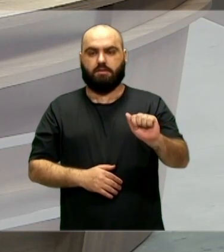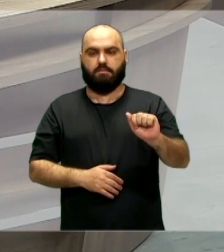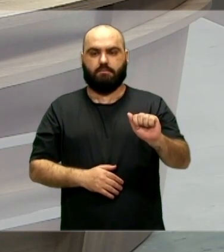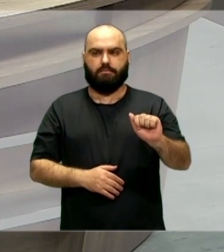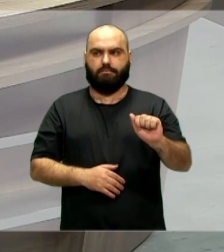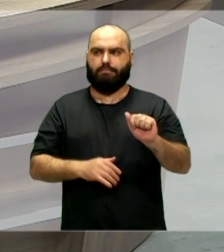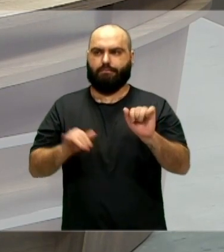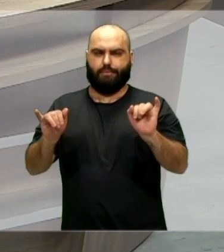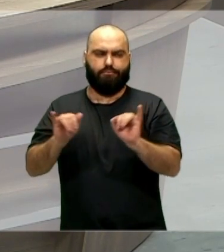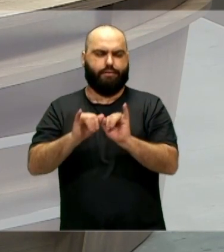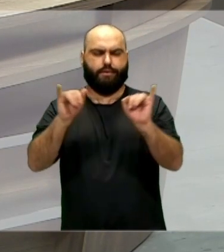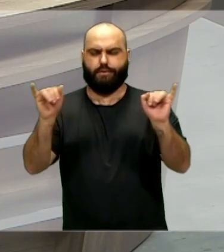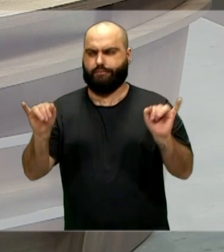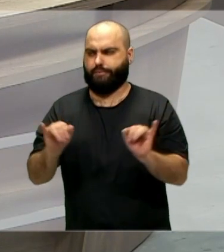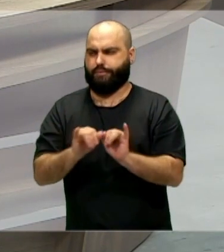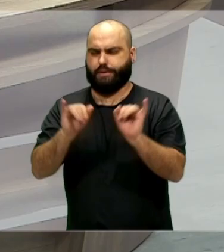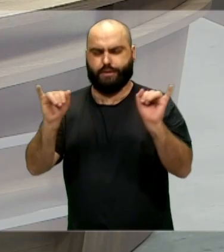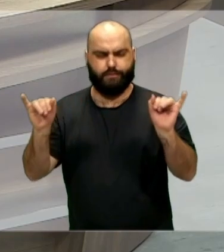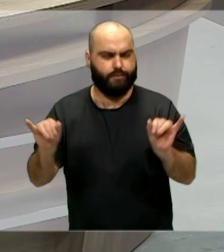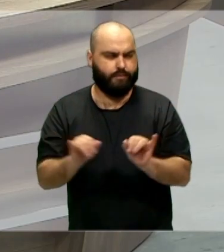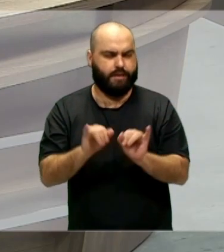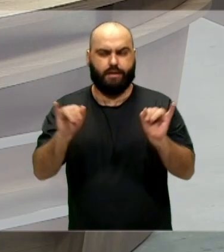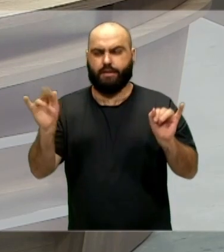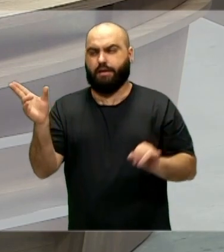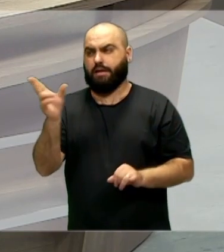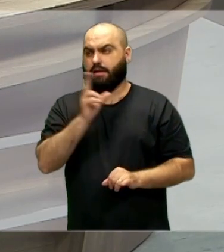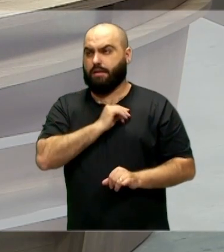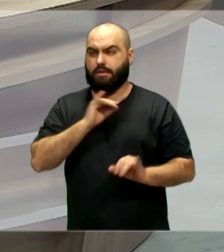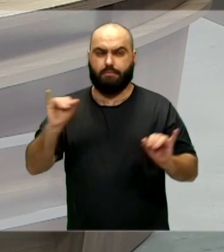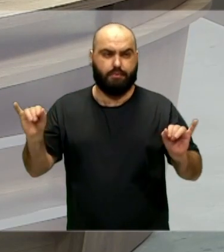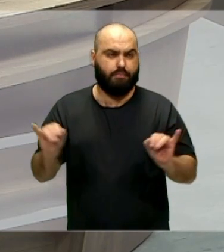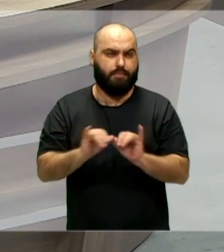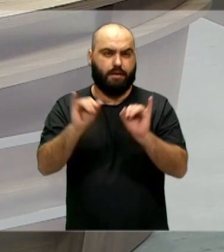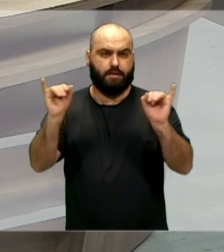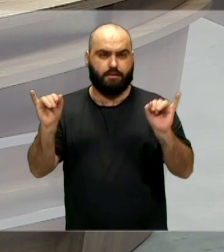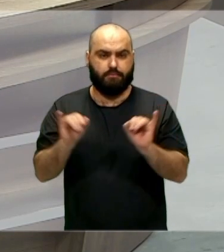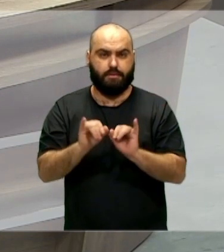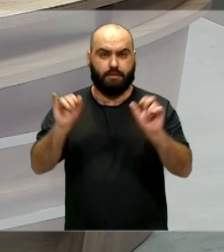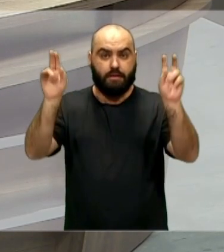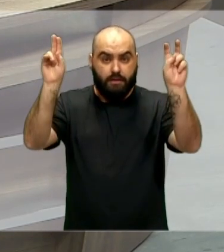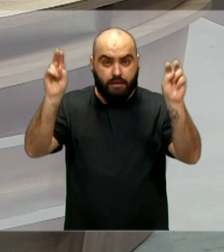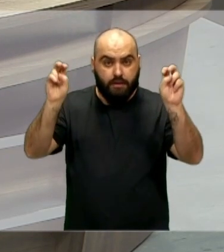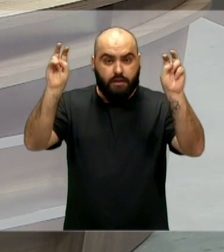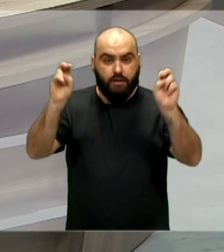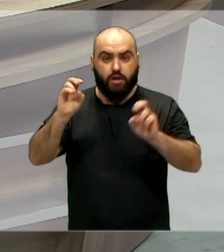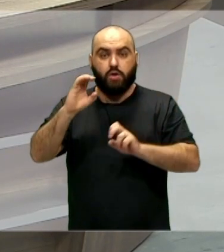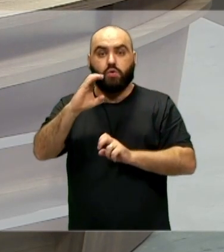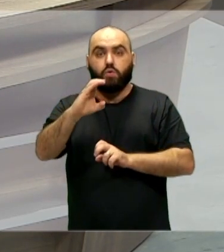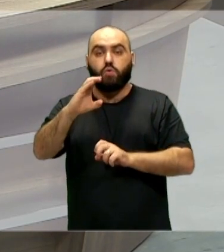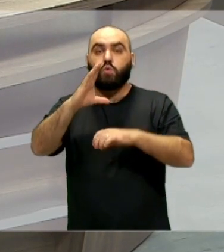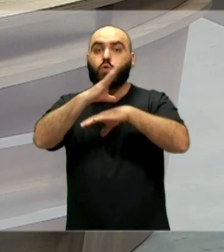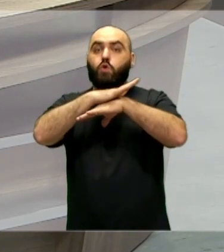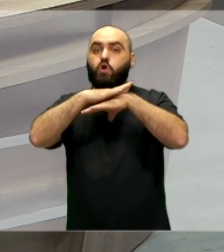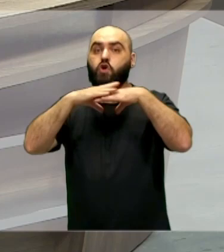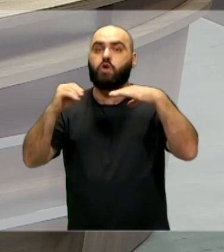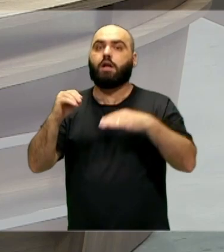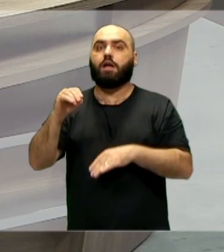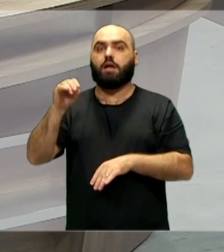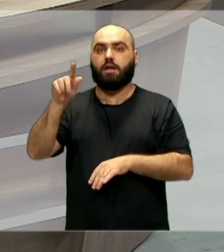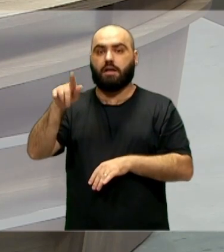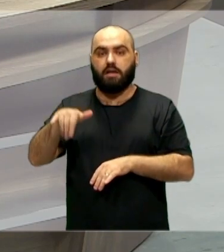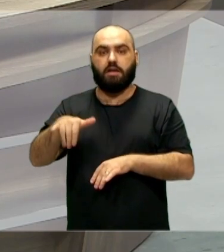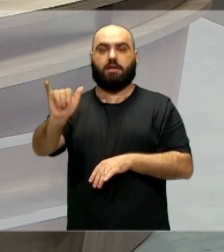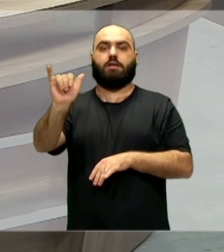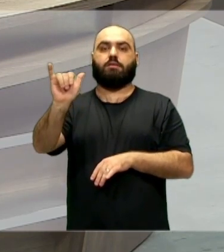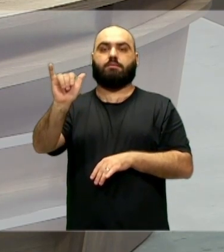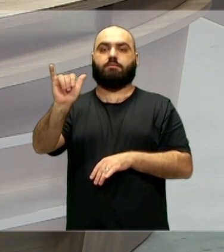de besteiras, né? Um amontoado de besteiras, assim como aquela tal de cura gay, que não existe, nunca